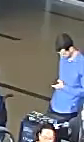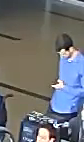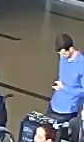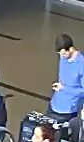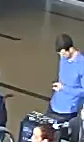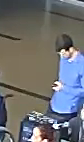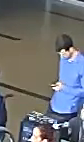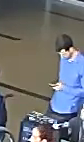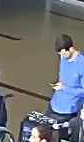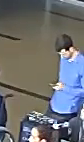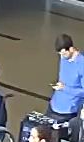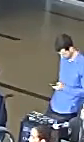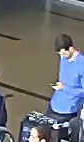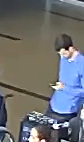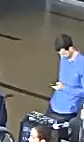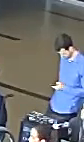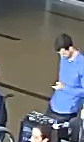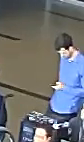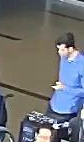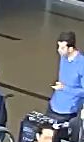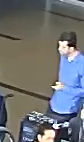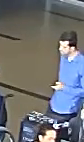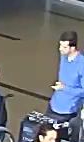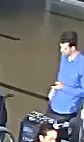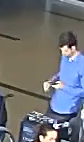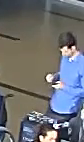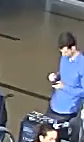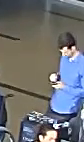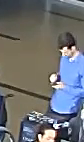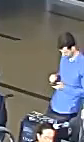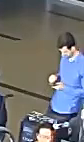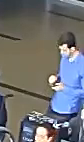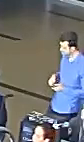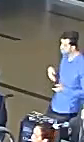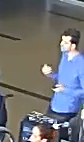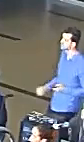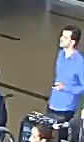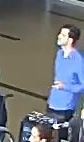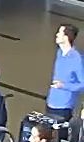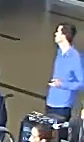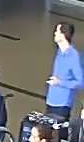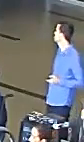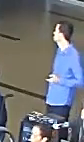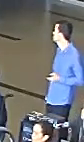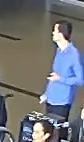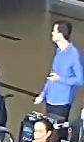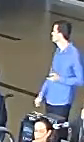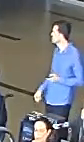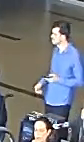ônibus né então isso é lei é direito com certeza nós estamos aí para cobrar nossos